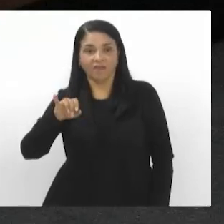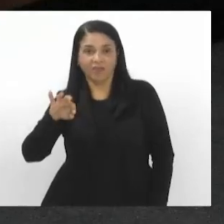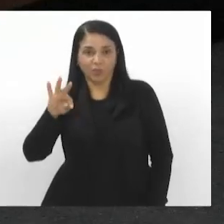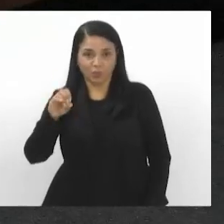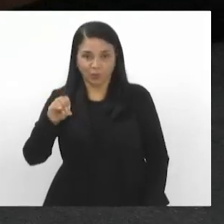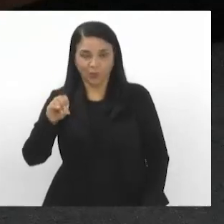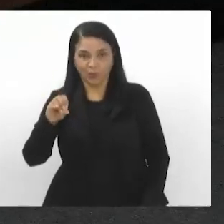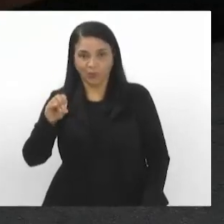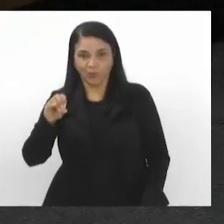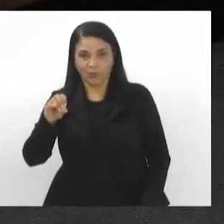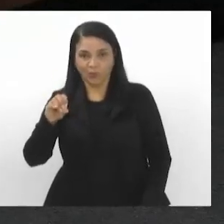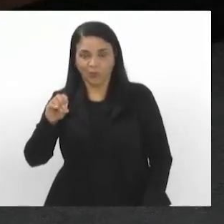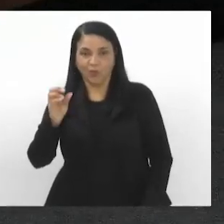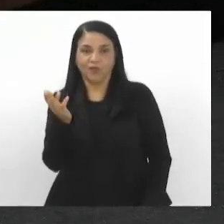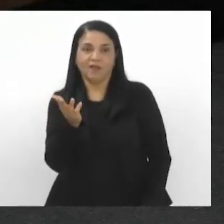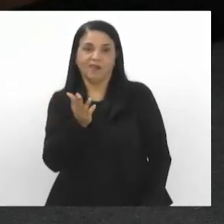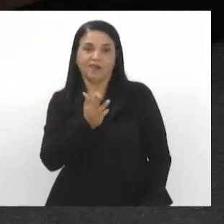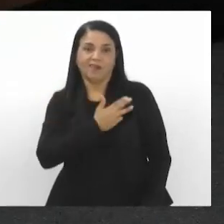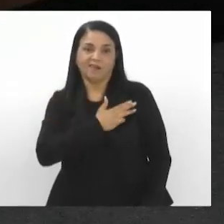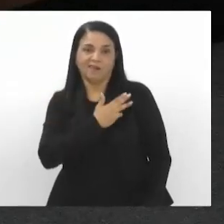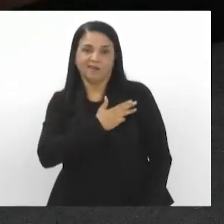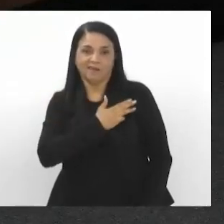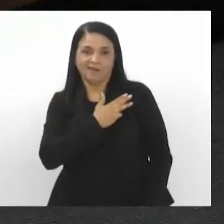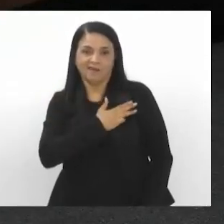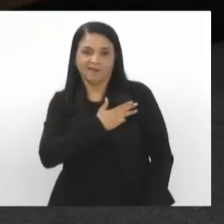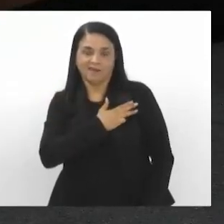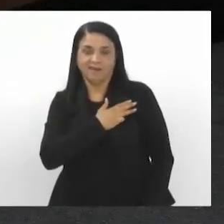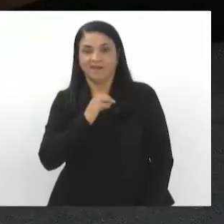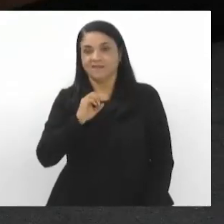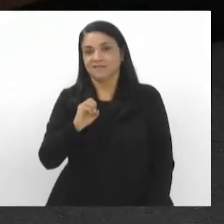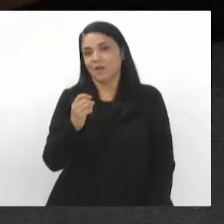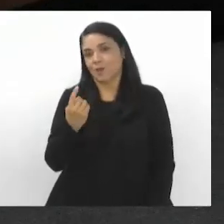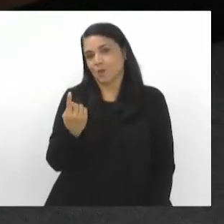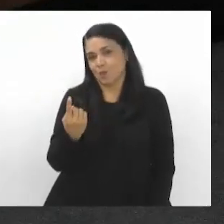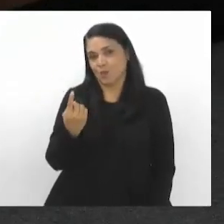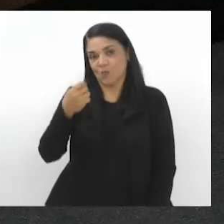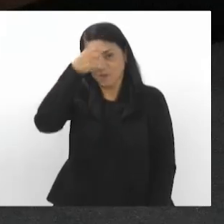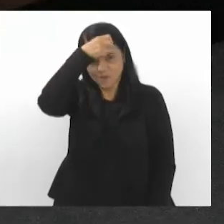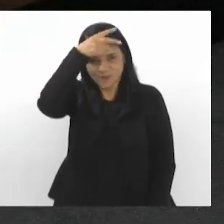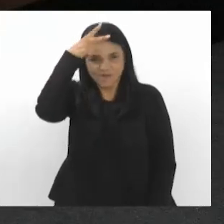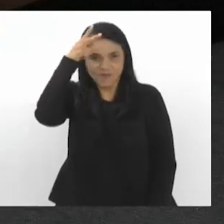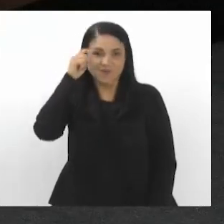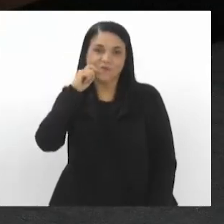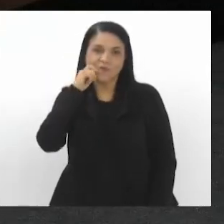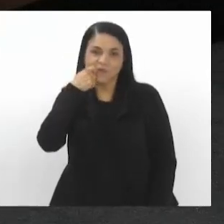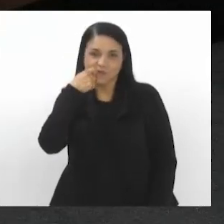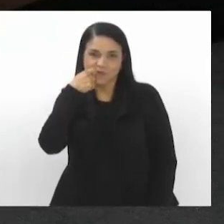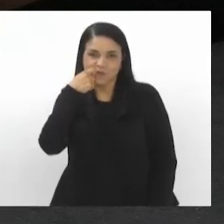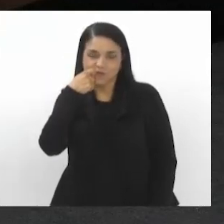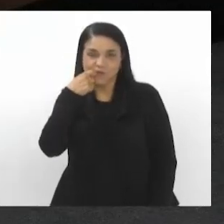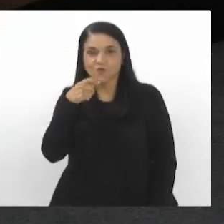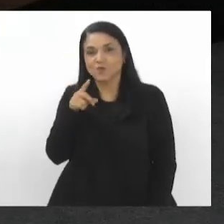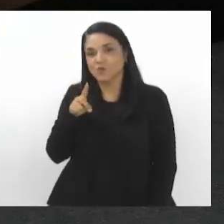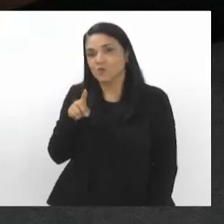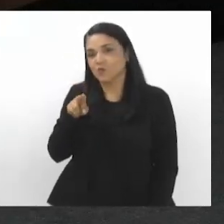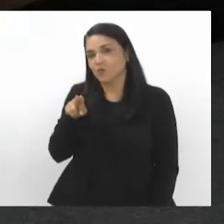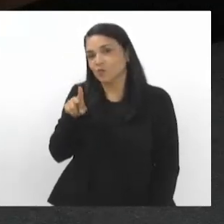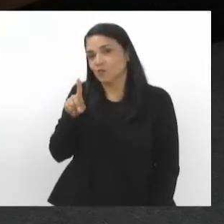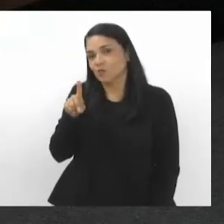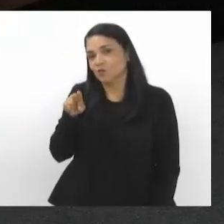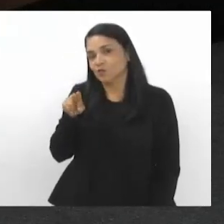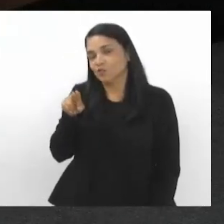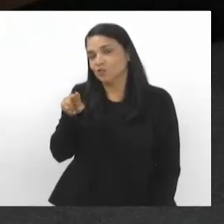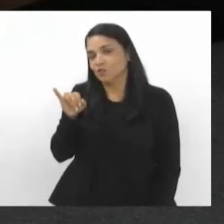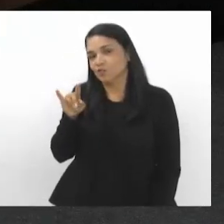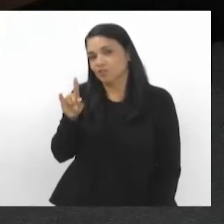do município do Rio. O Paquito 01 do Lula, o seu Dudinha, Eduardo